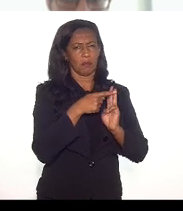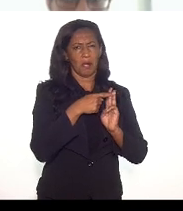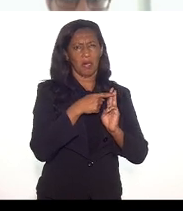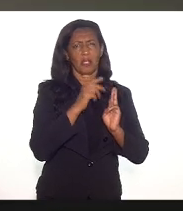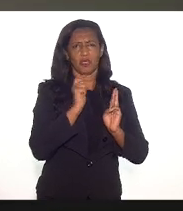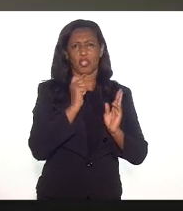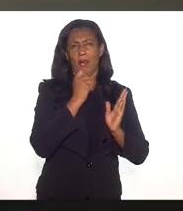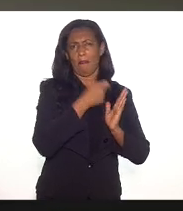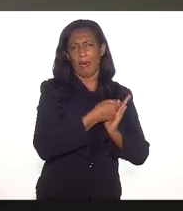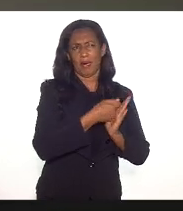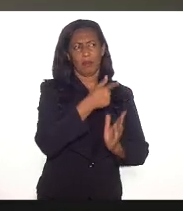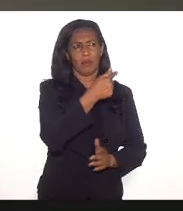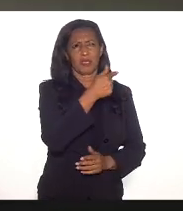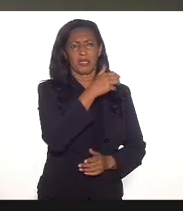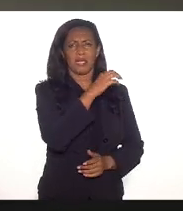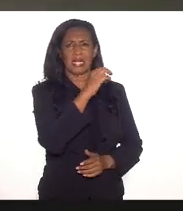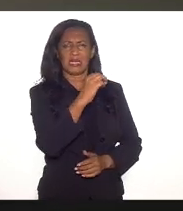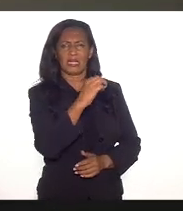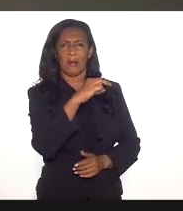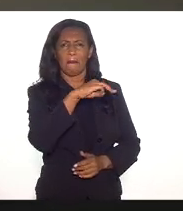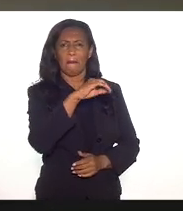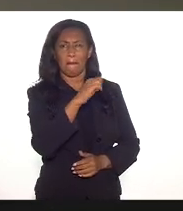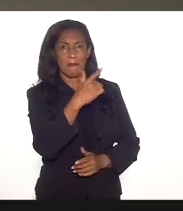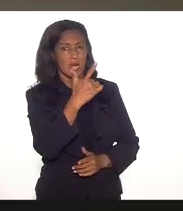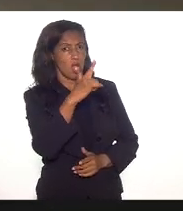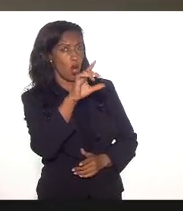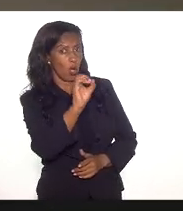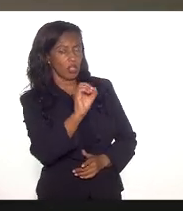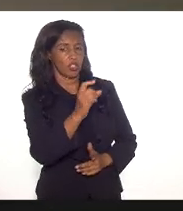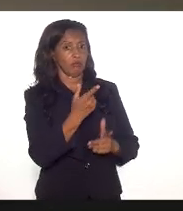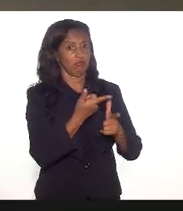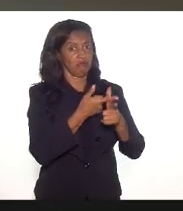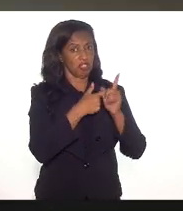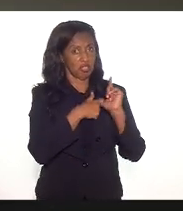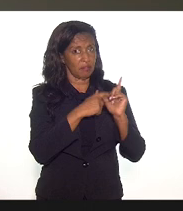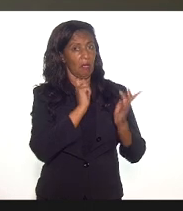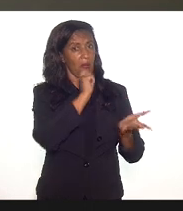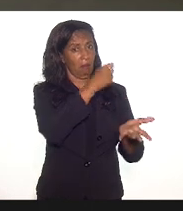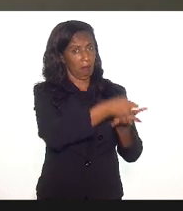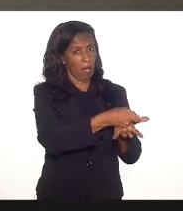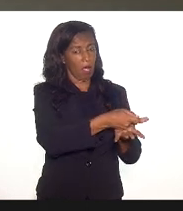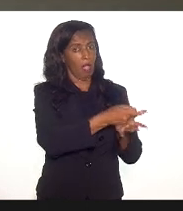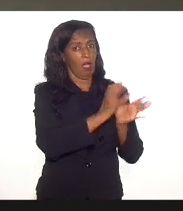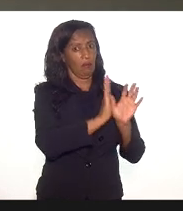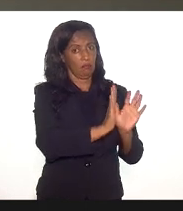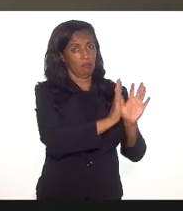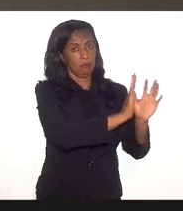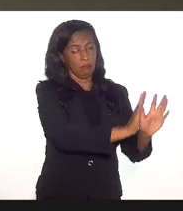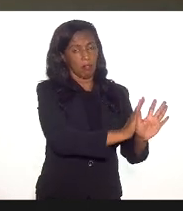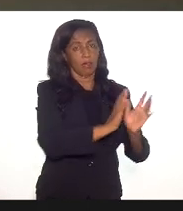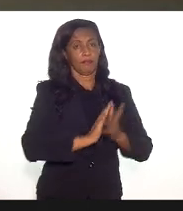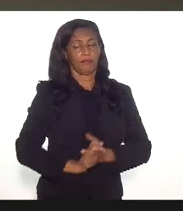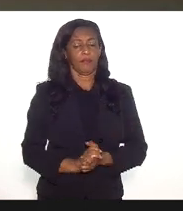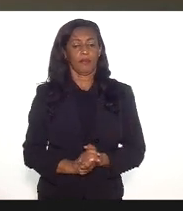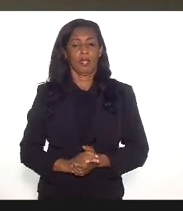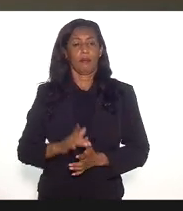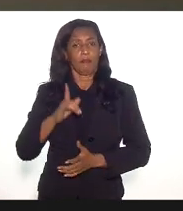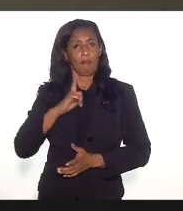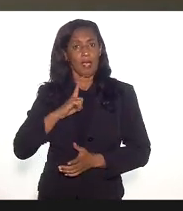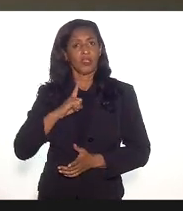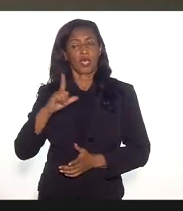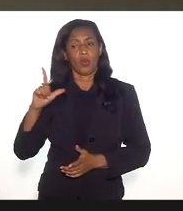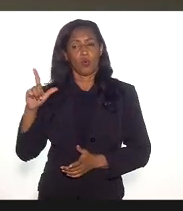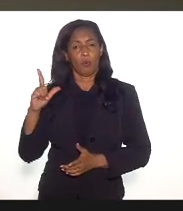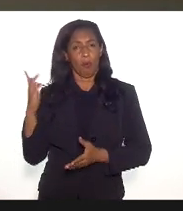700 a 800 milhões de reais de dívida, mas a gente está suspensa a dívida em função da liminar